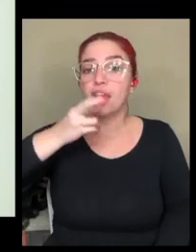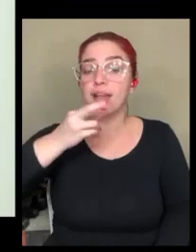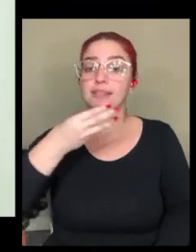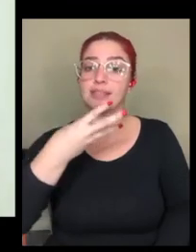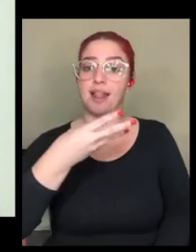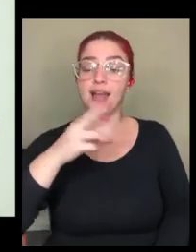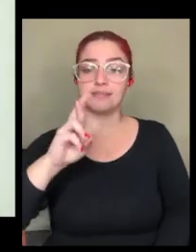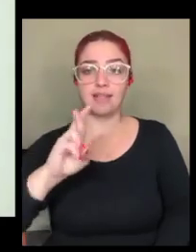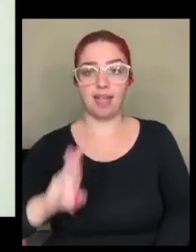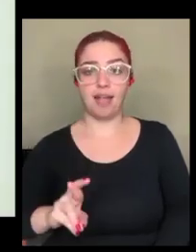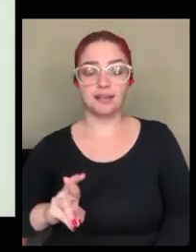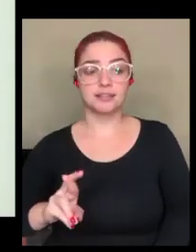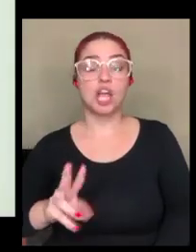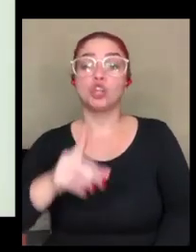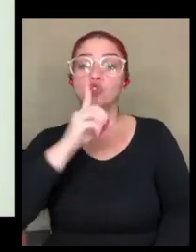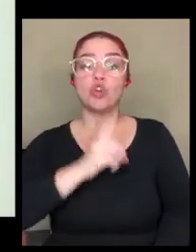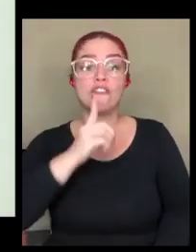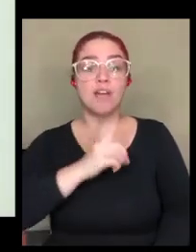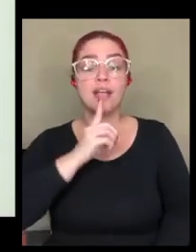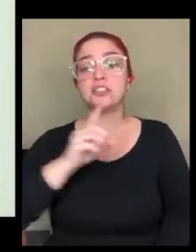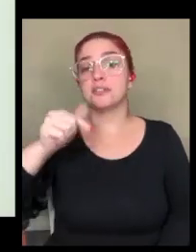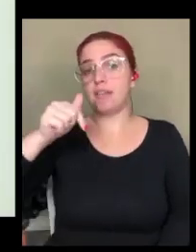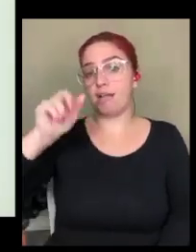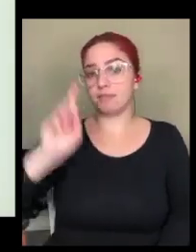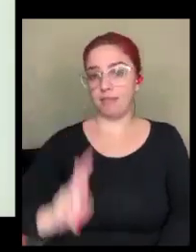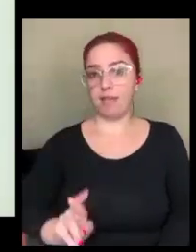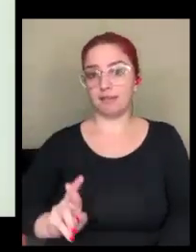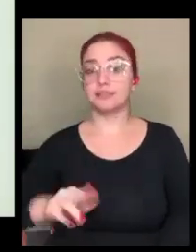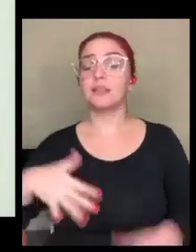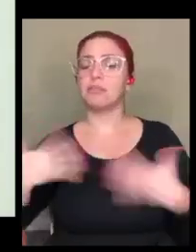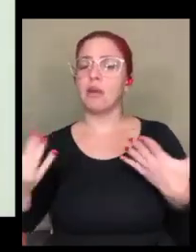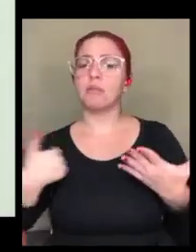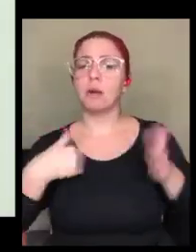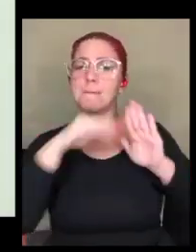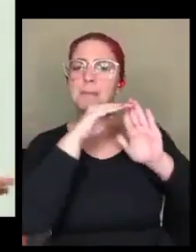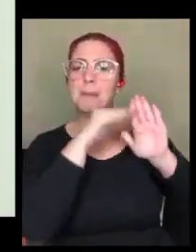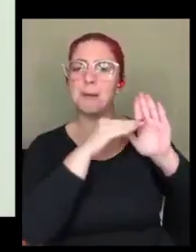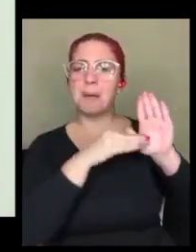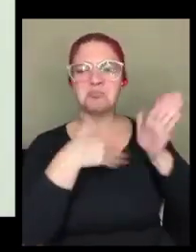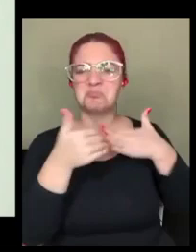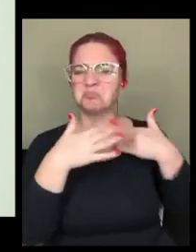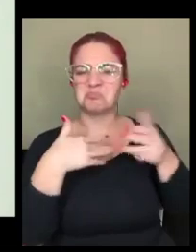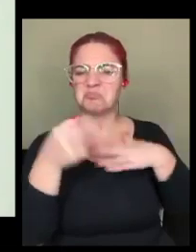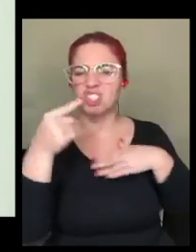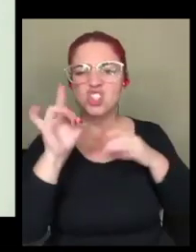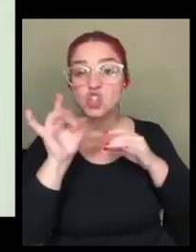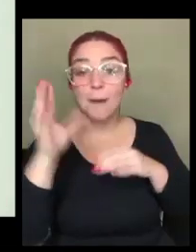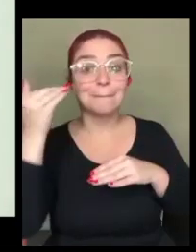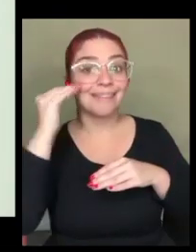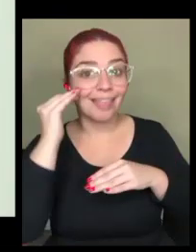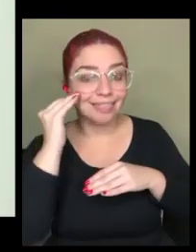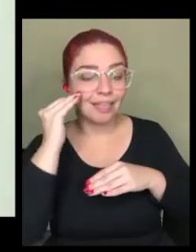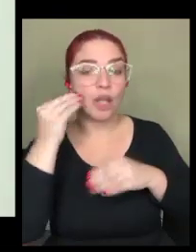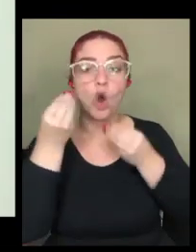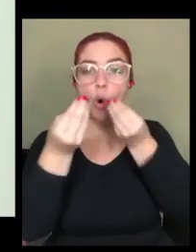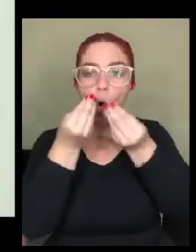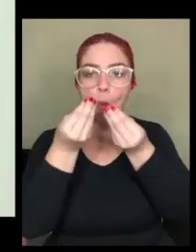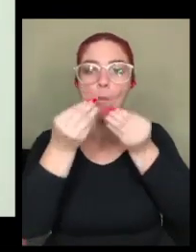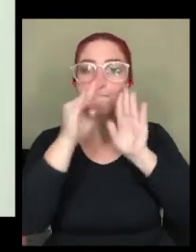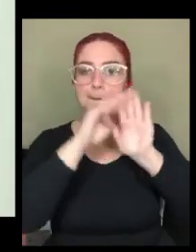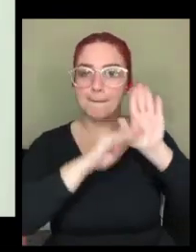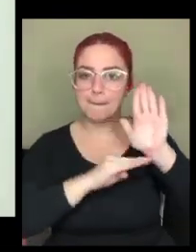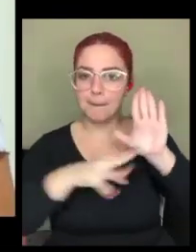refrigerante, R$3 a unidade. E o sorvete, R$7 a unidade, tá? Então, eu peguei aqui preços aleatórios só pra gente entender a